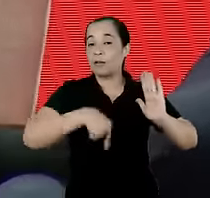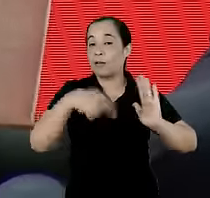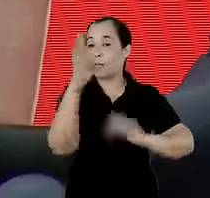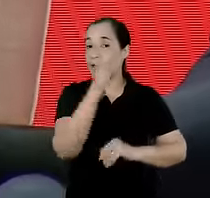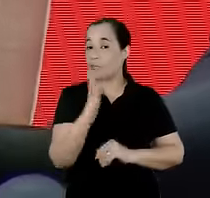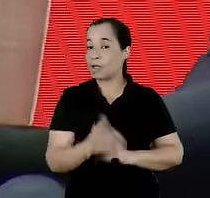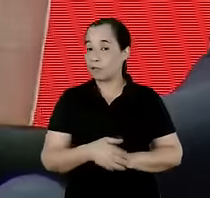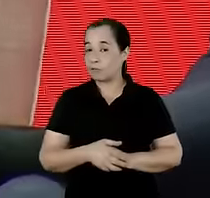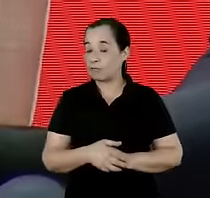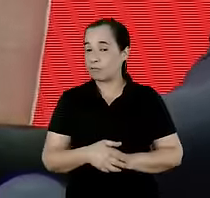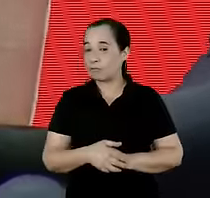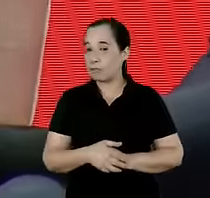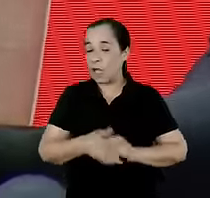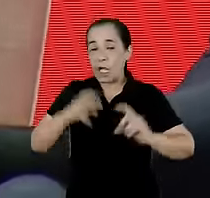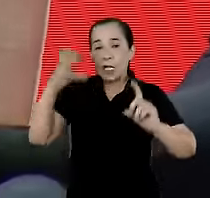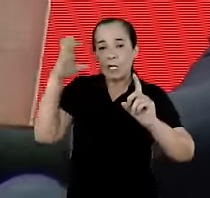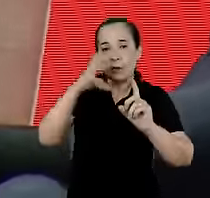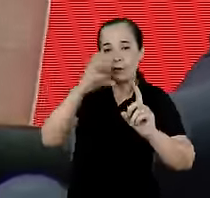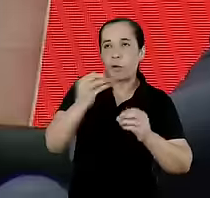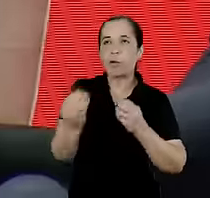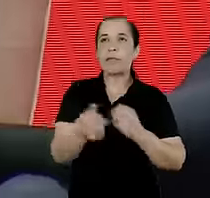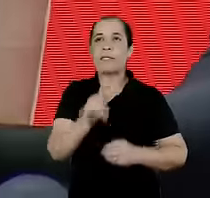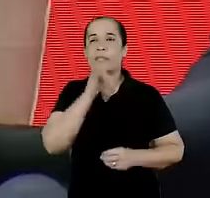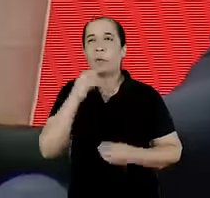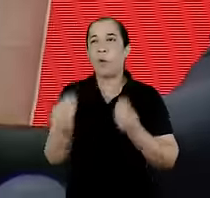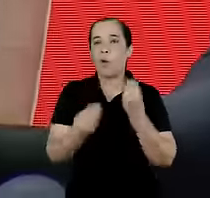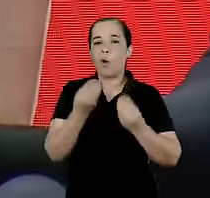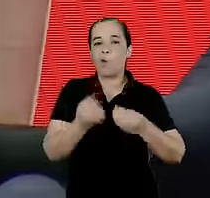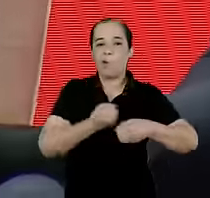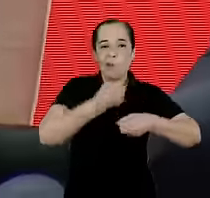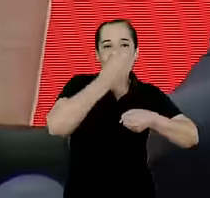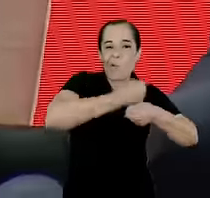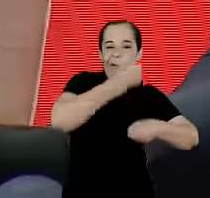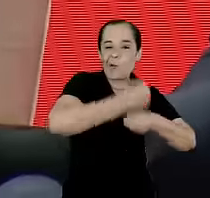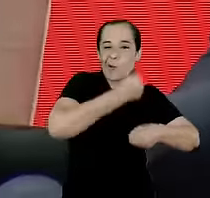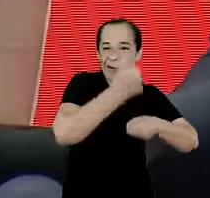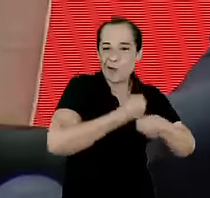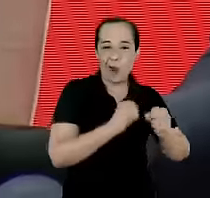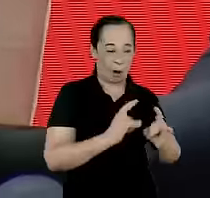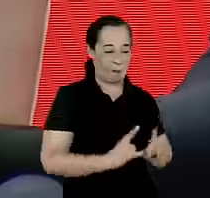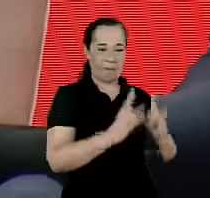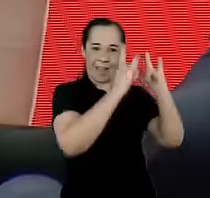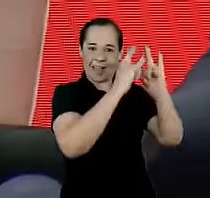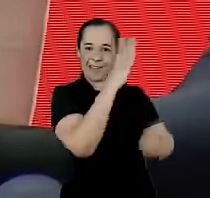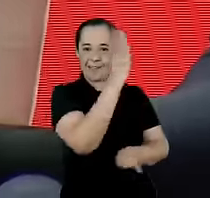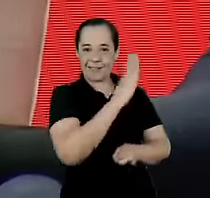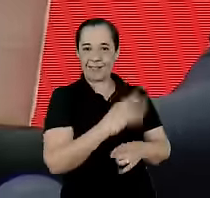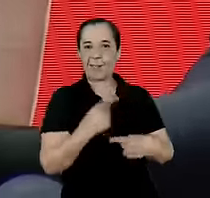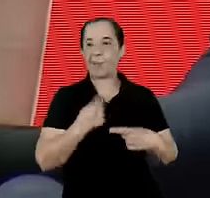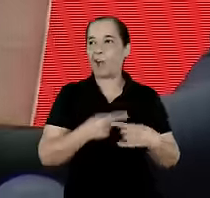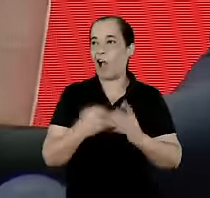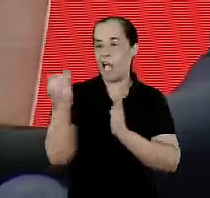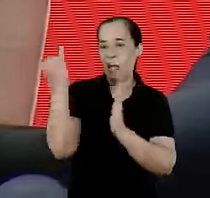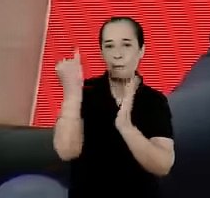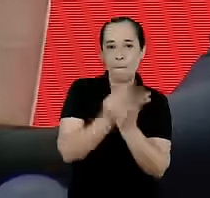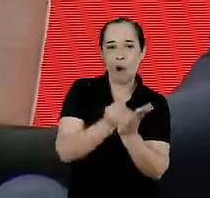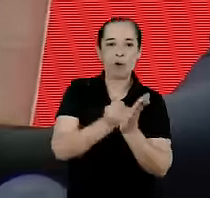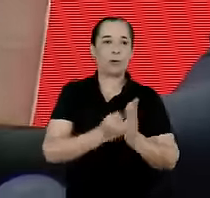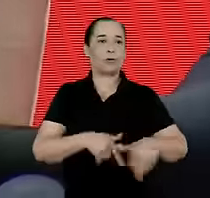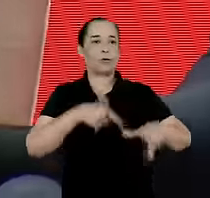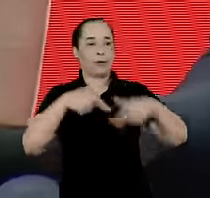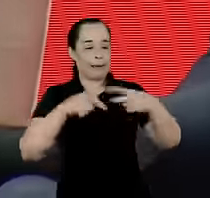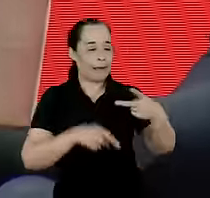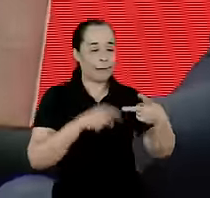maneira como a gente constrói prédios no país eh porque você acaba tributando de uma forma serviços de outra forma